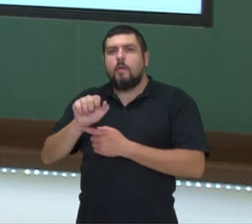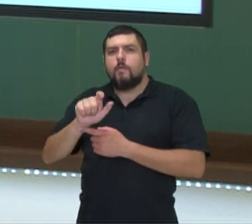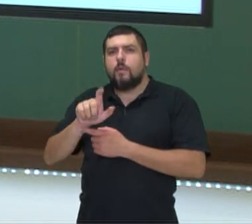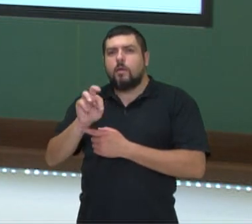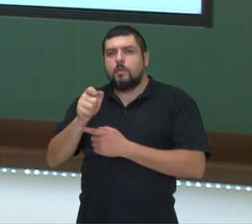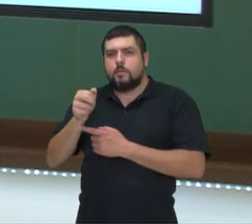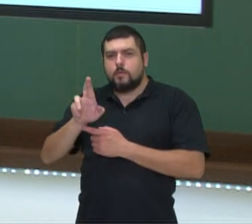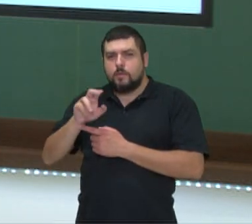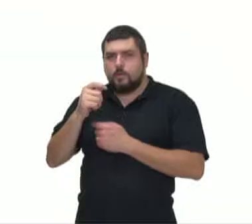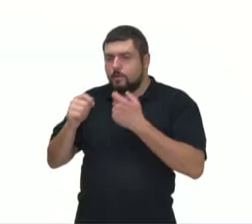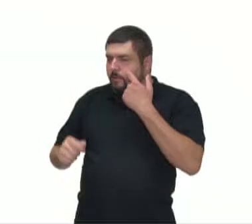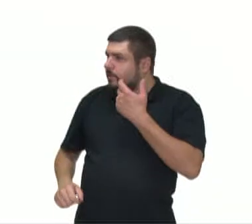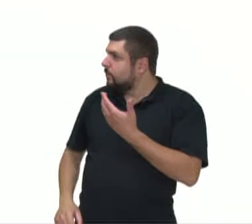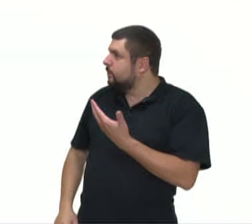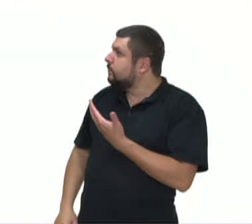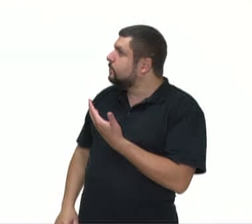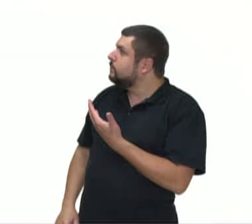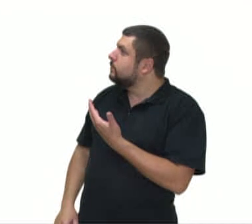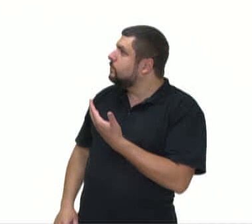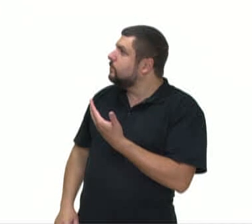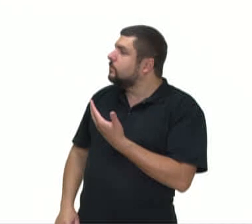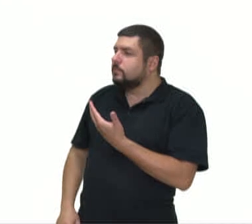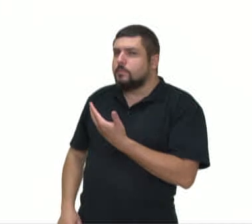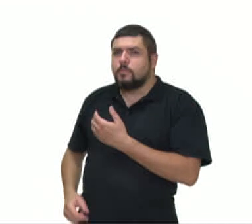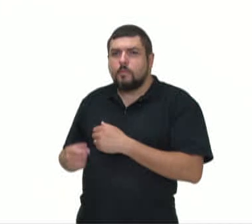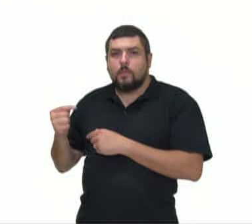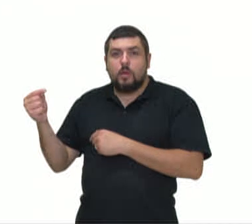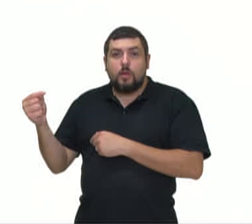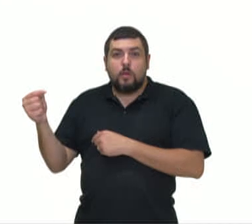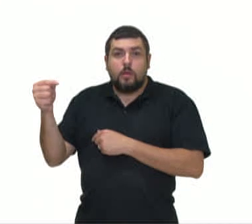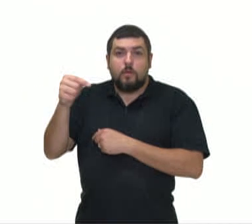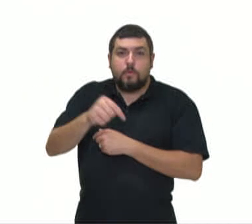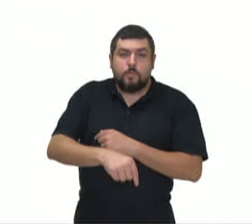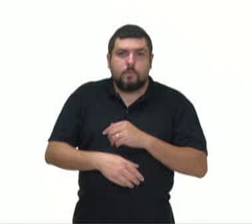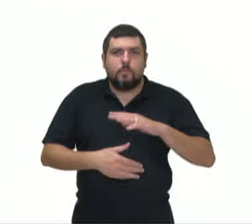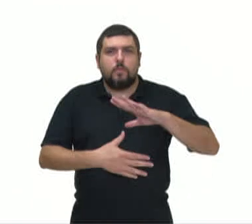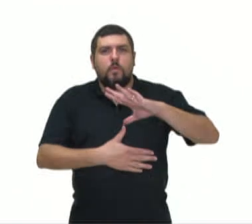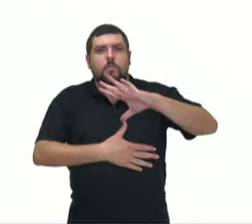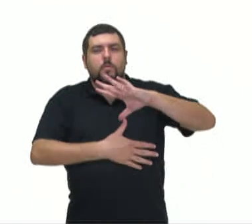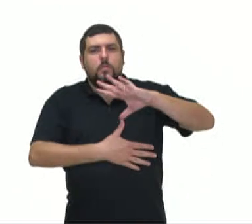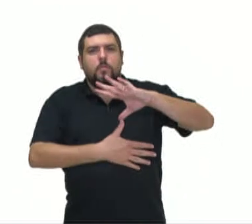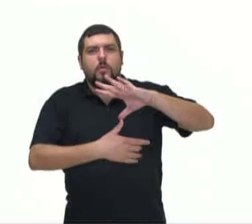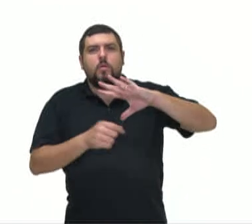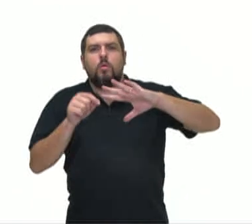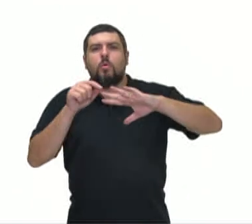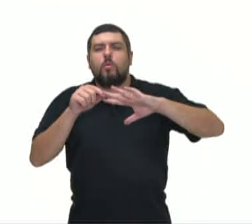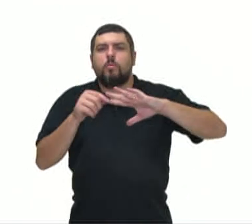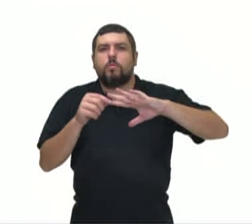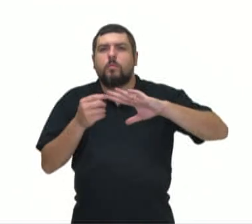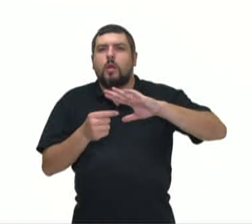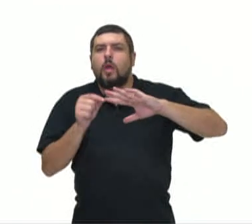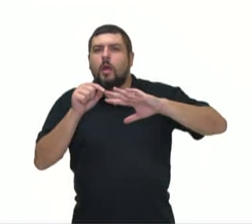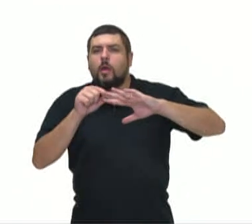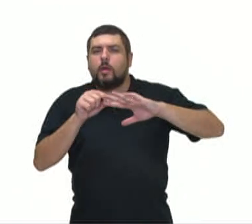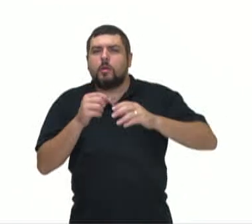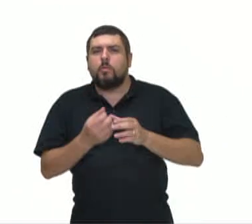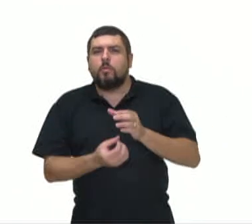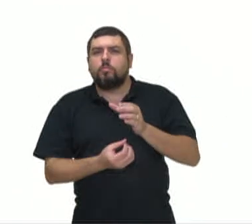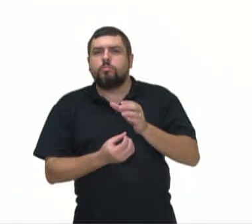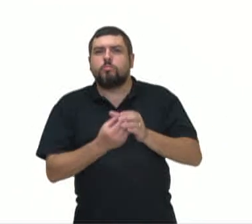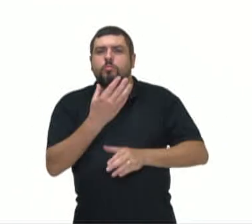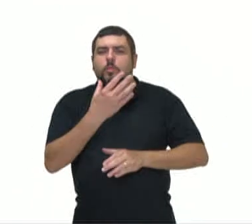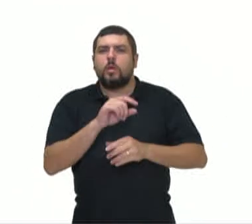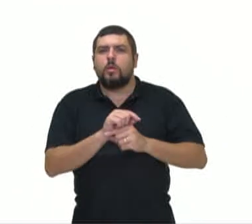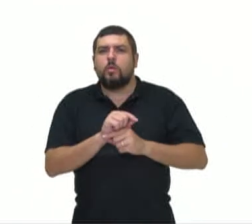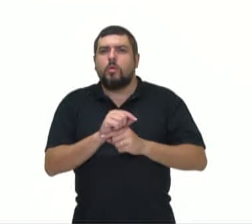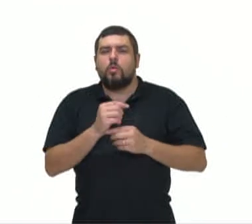da Virgínia, a primeira colônia inglesa, chamada de Roanoke, né? Então a gente tem a fundação, e aqui uma foto do